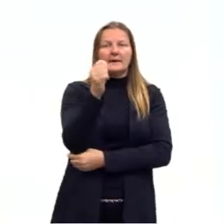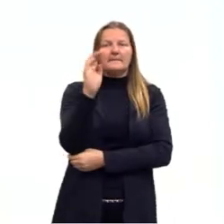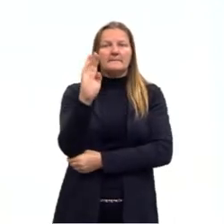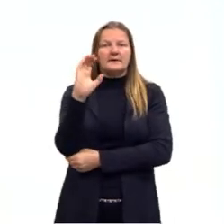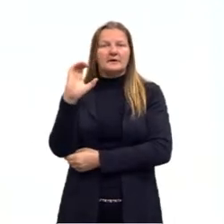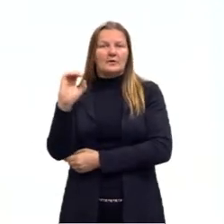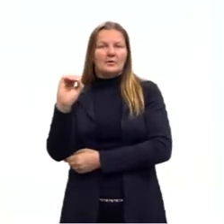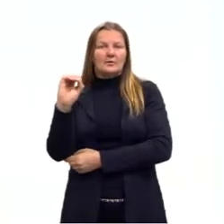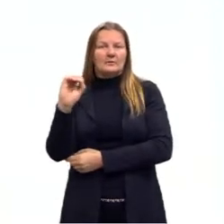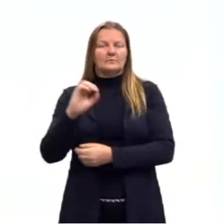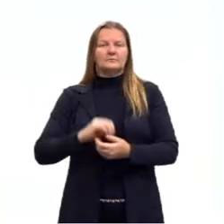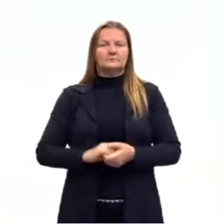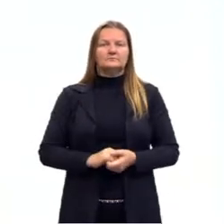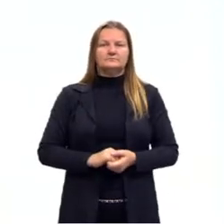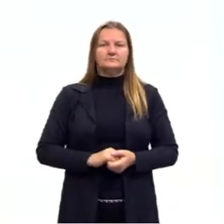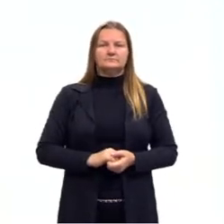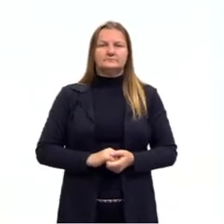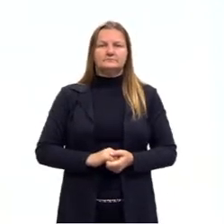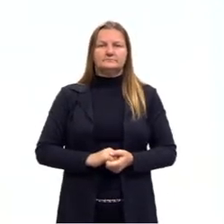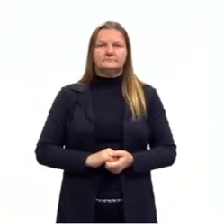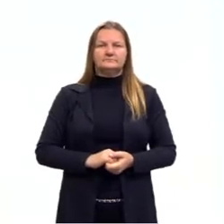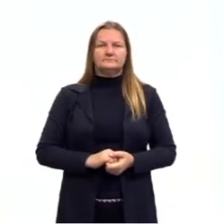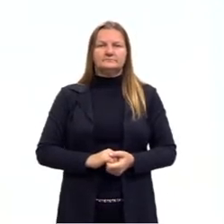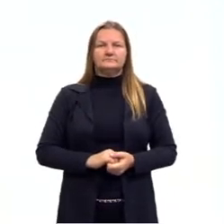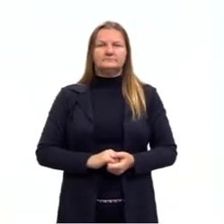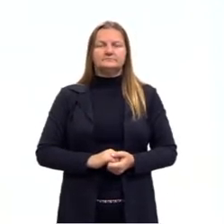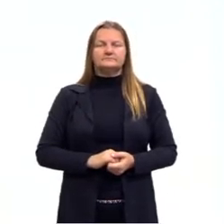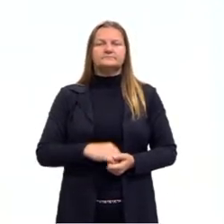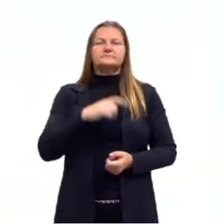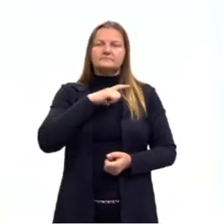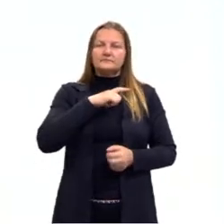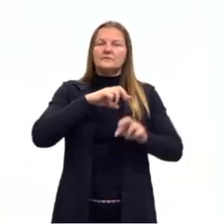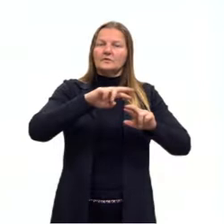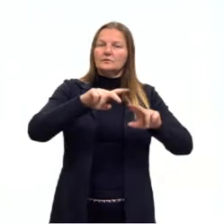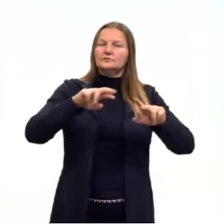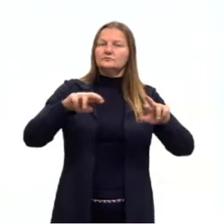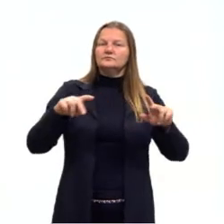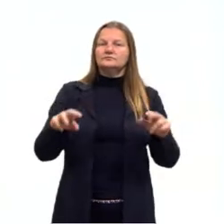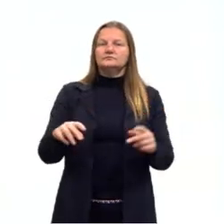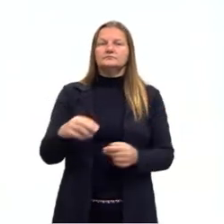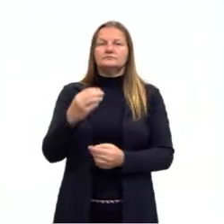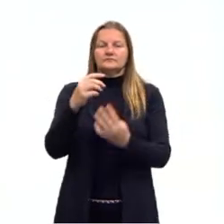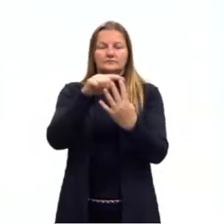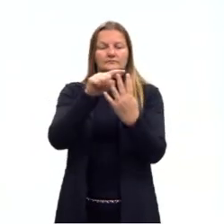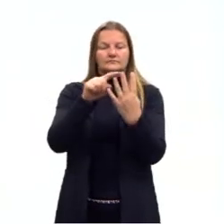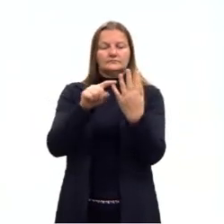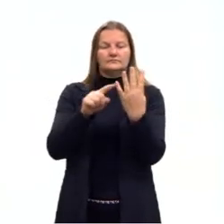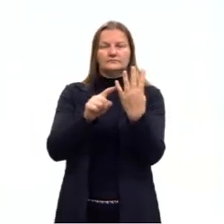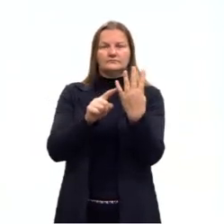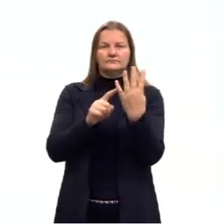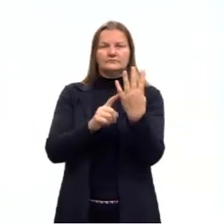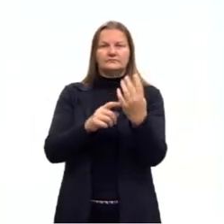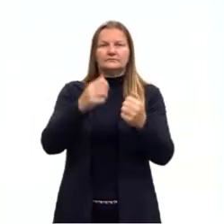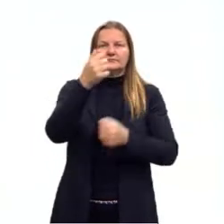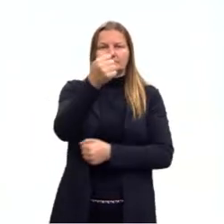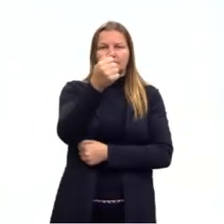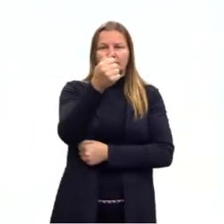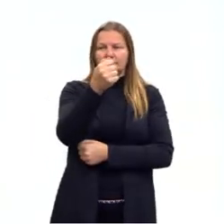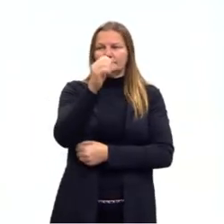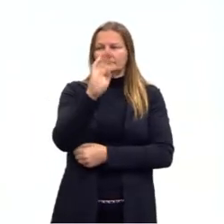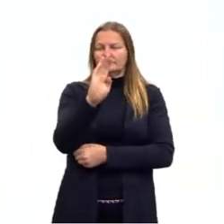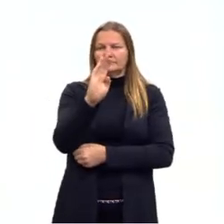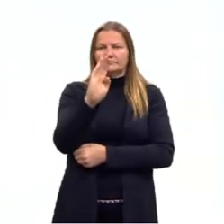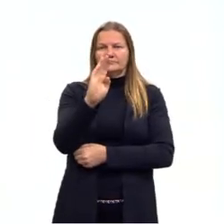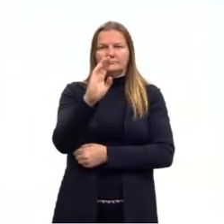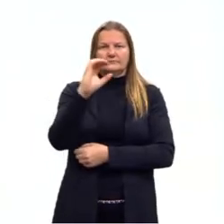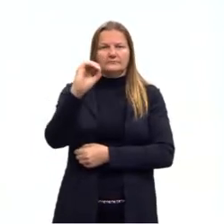b e o então ele concluiu que existem esses quatro tipos de sangue o a o b